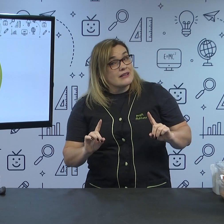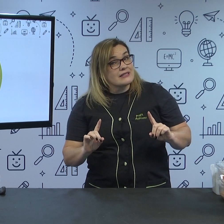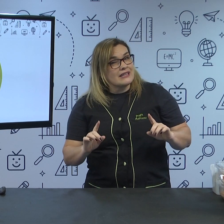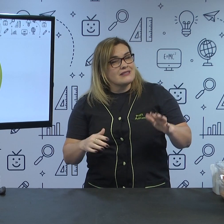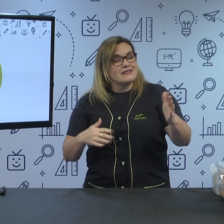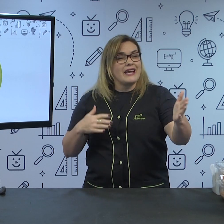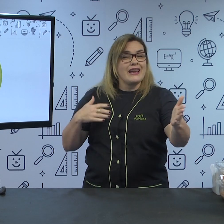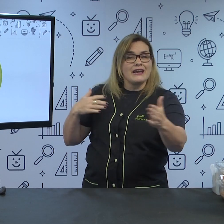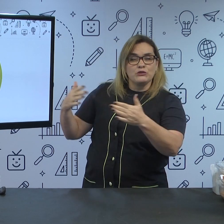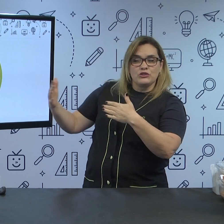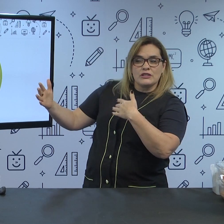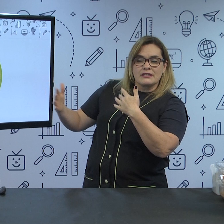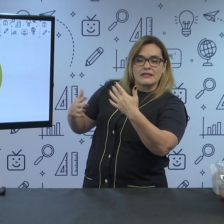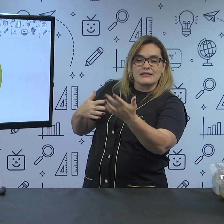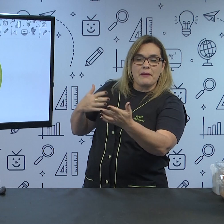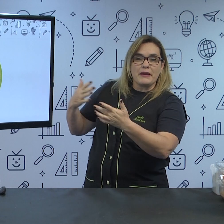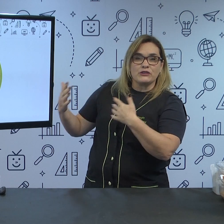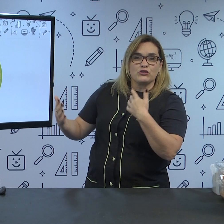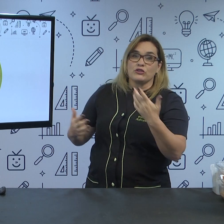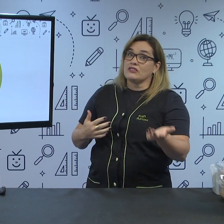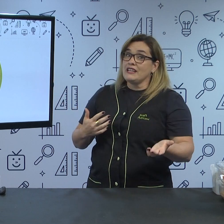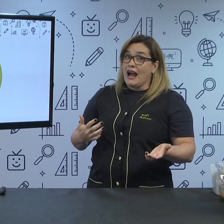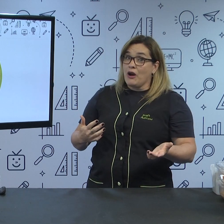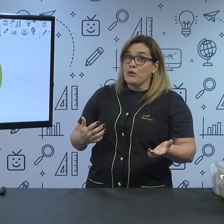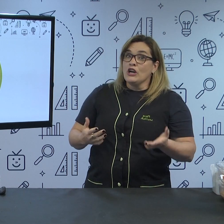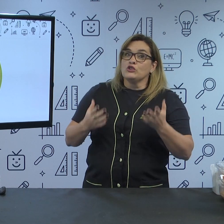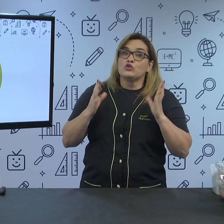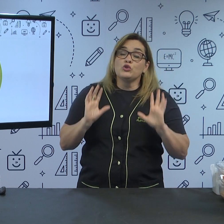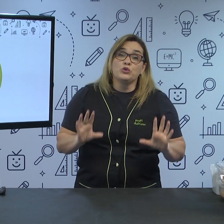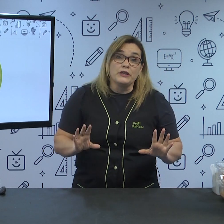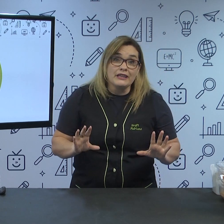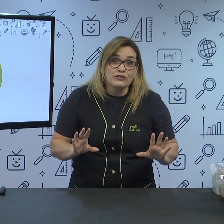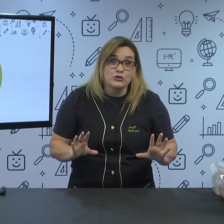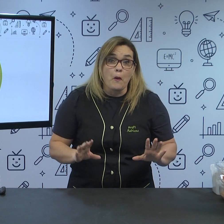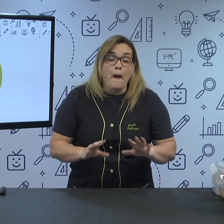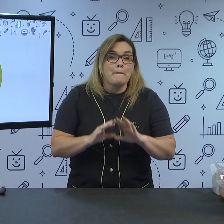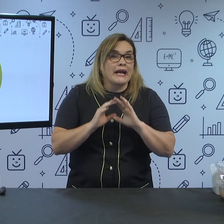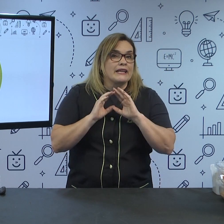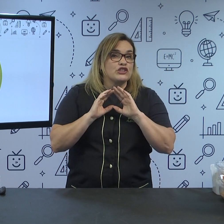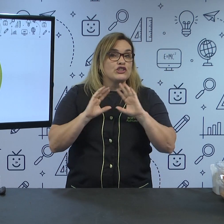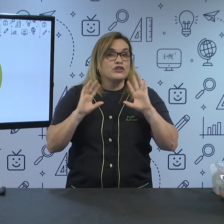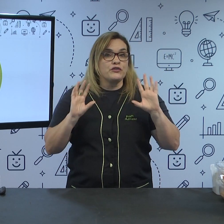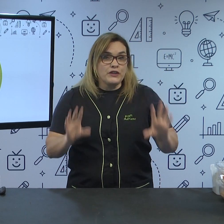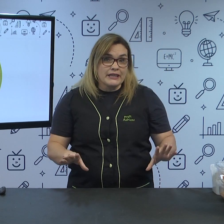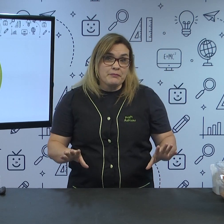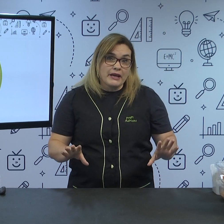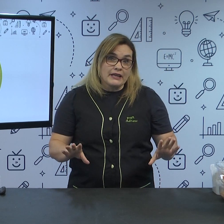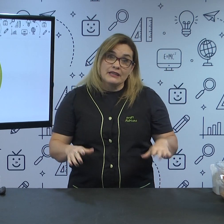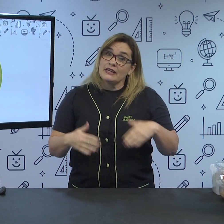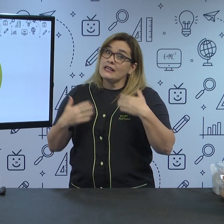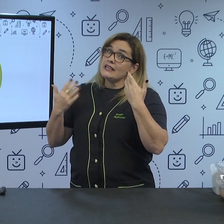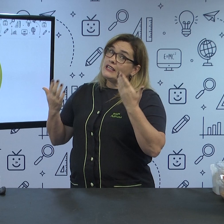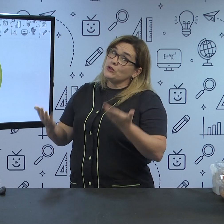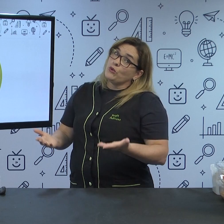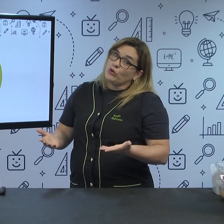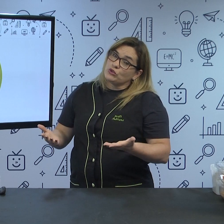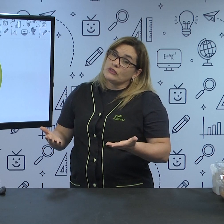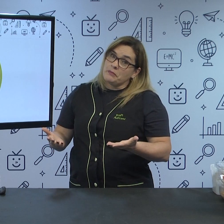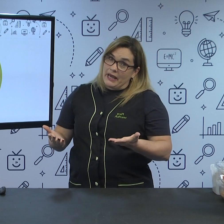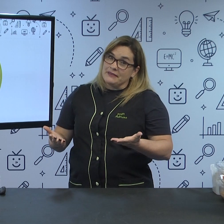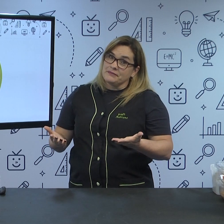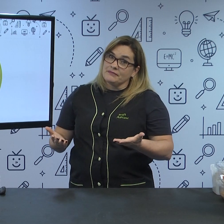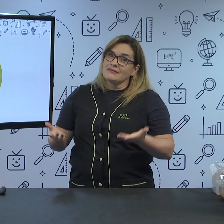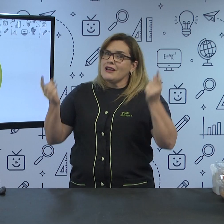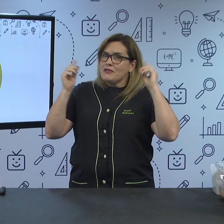as máscaras, ter um distanciamento social, tudo isso para que a gente fique bem e o